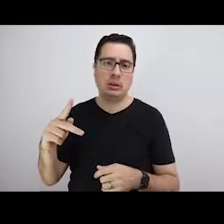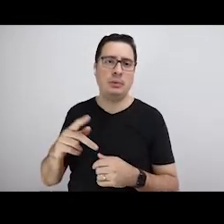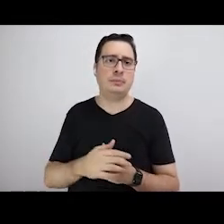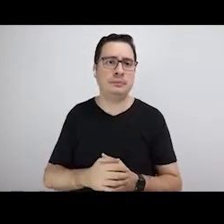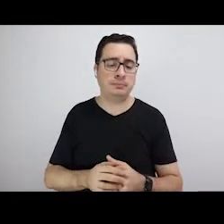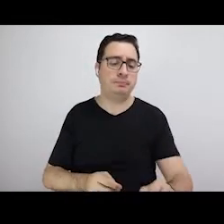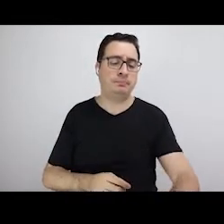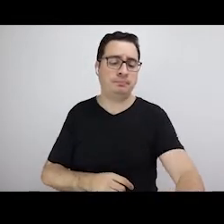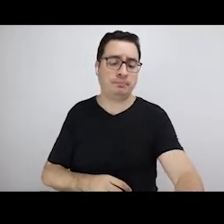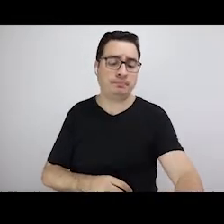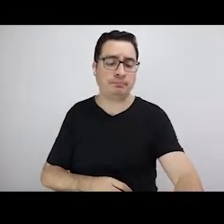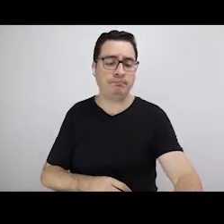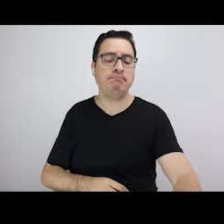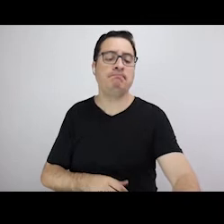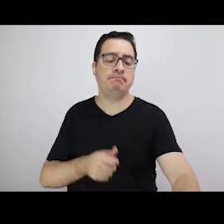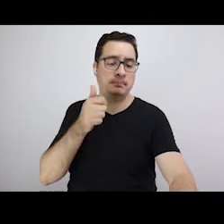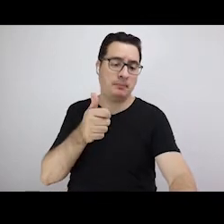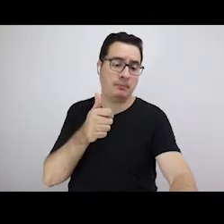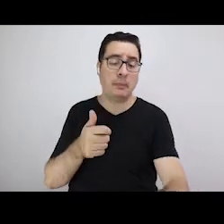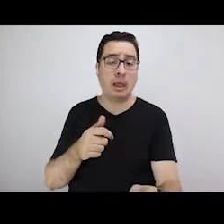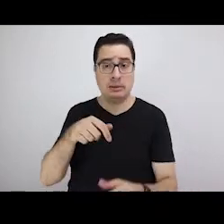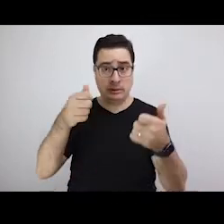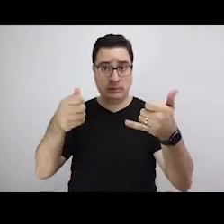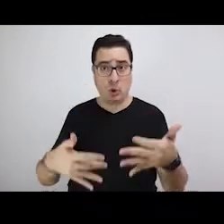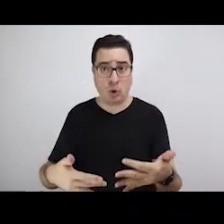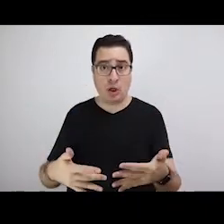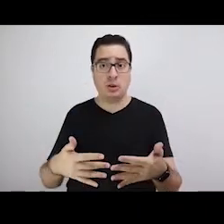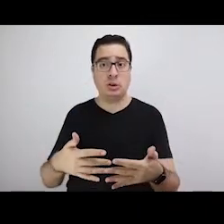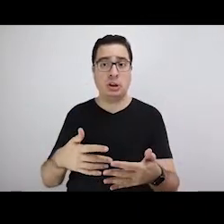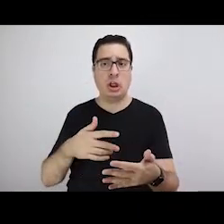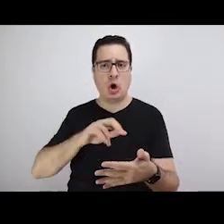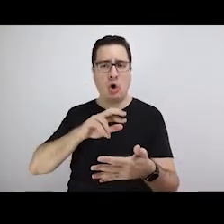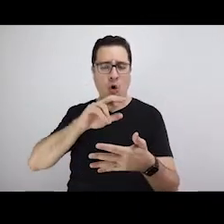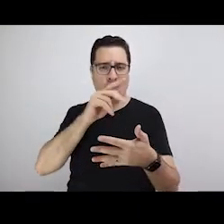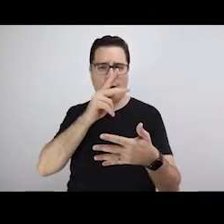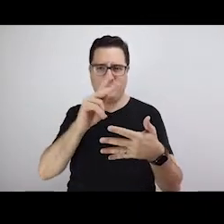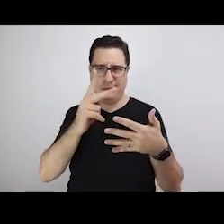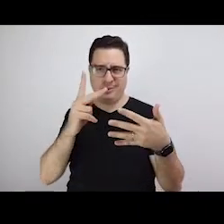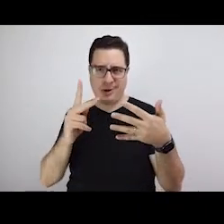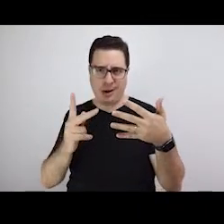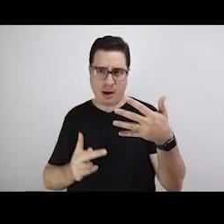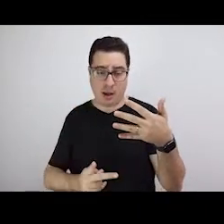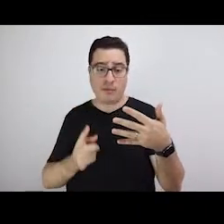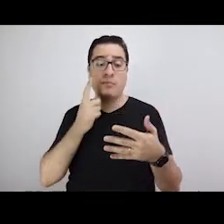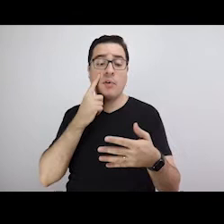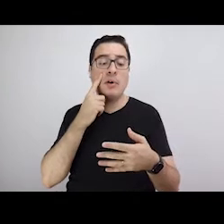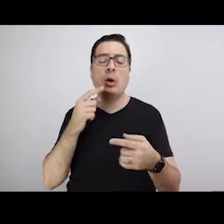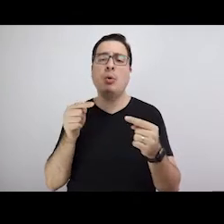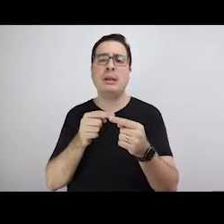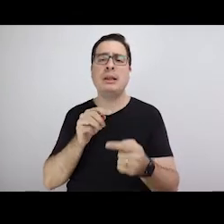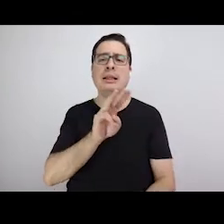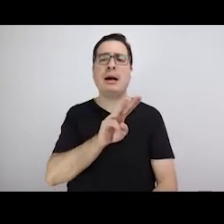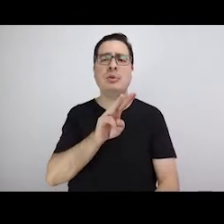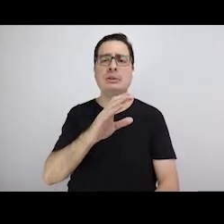Exatamente. Bem, então a gente falou que vai falar de heurísticas e vamos fazer associações com a WCAG, mas o que é a